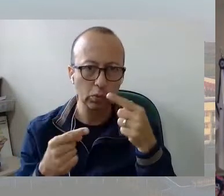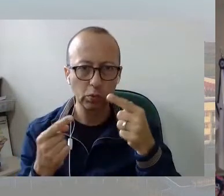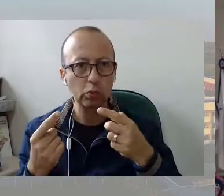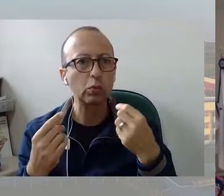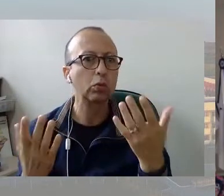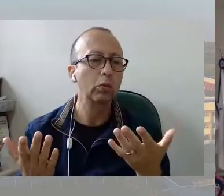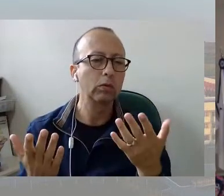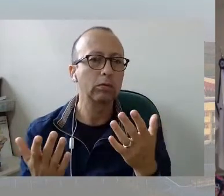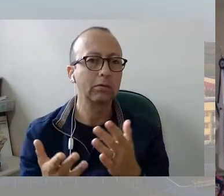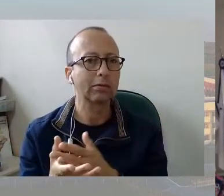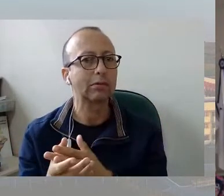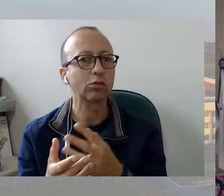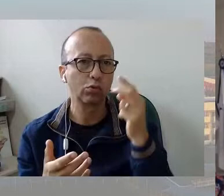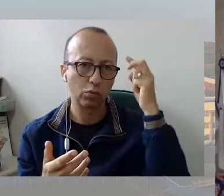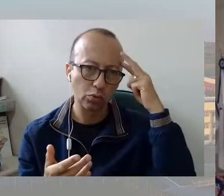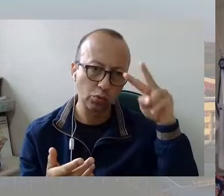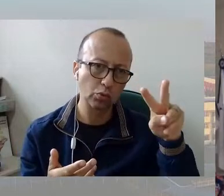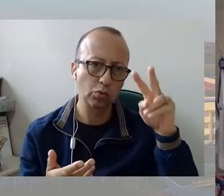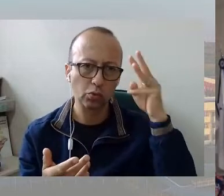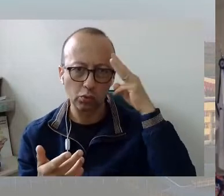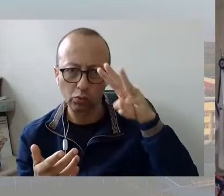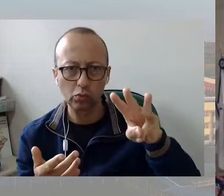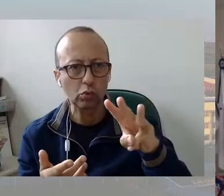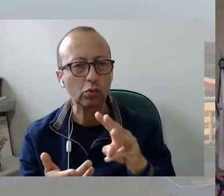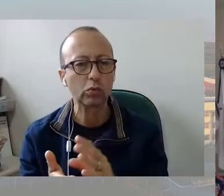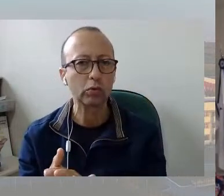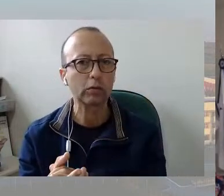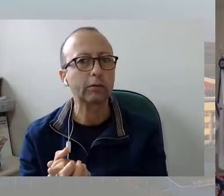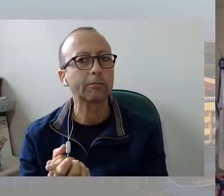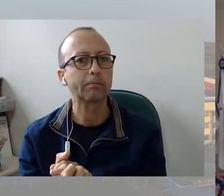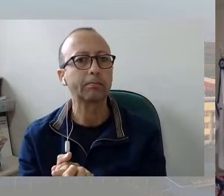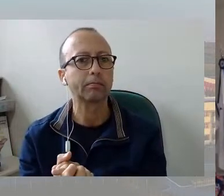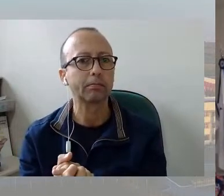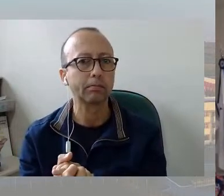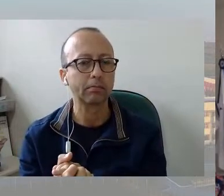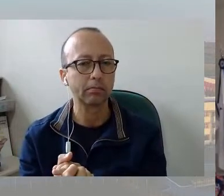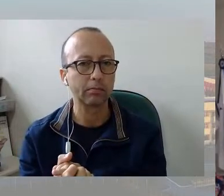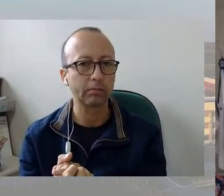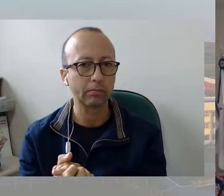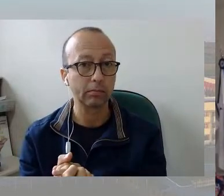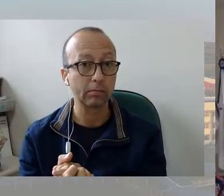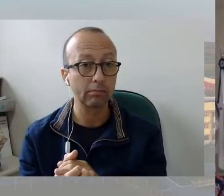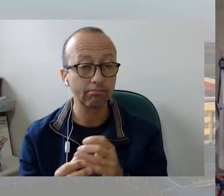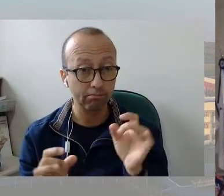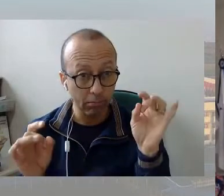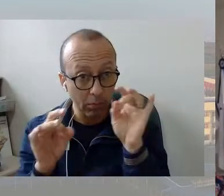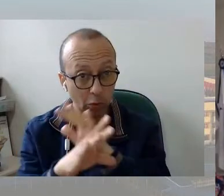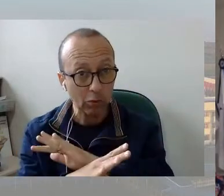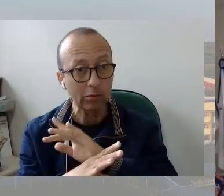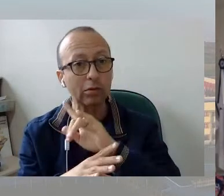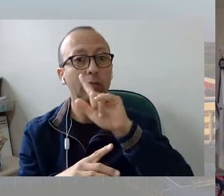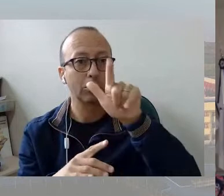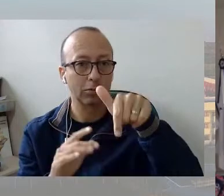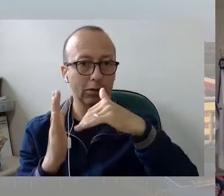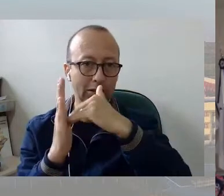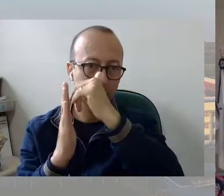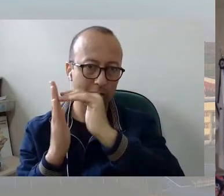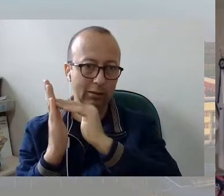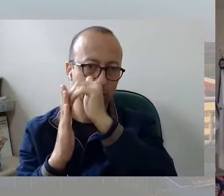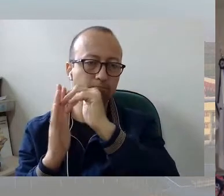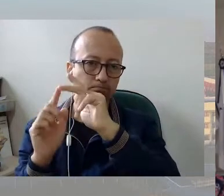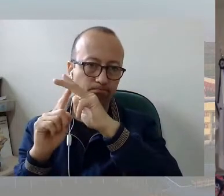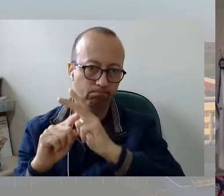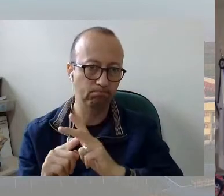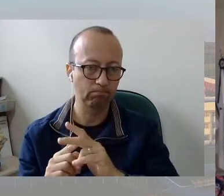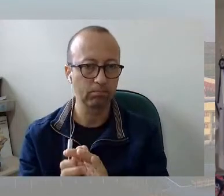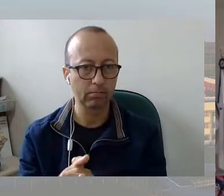são 3 dias. Reserva qual, se é melhor, semana. Fica aquela semana. Isso. Quando definir, a gente retifica os calendários.